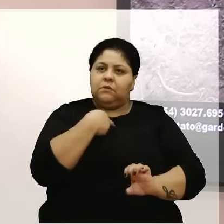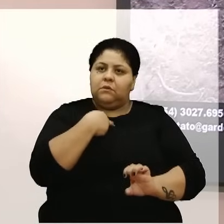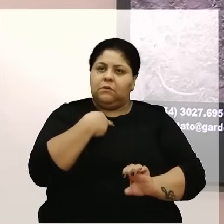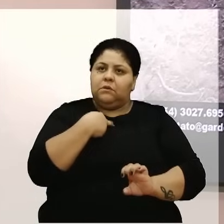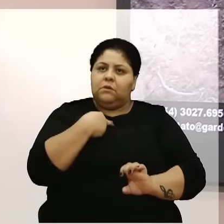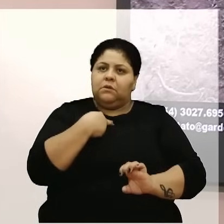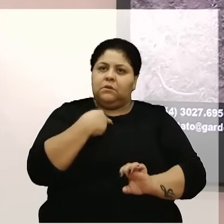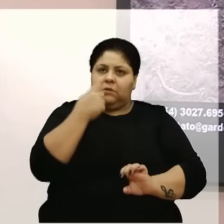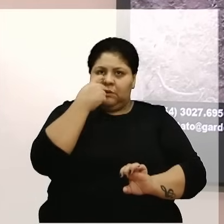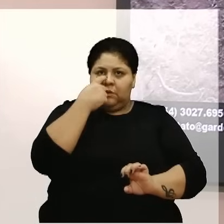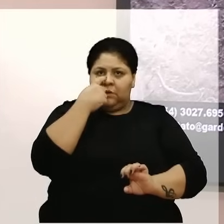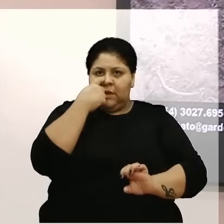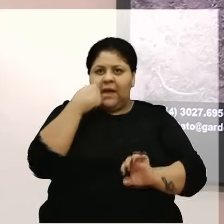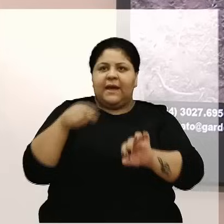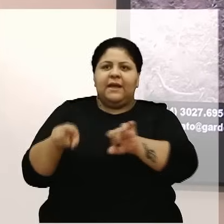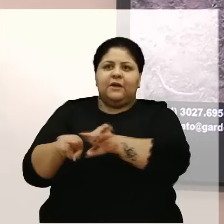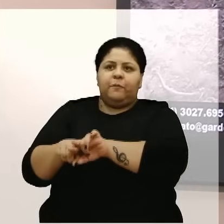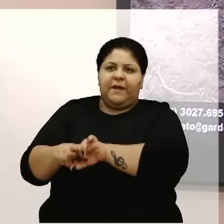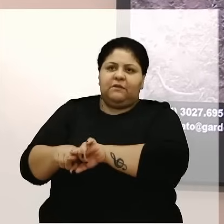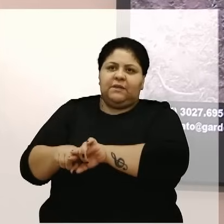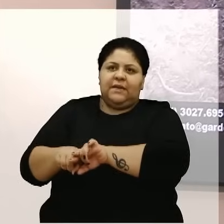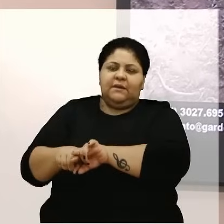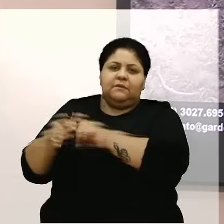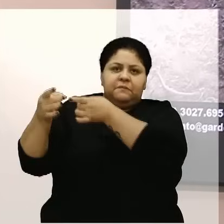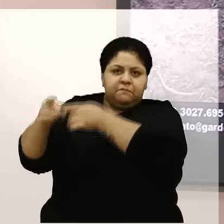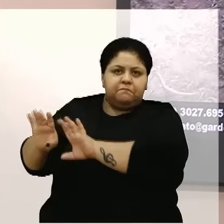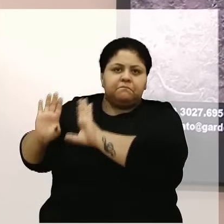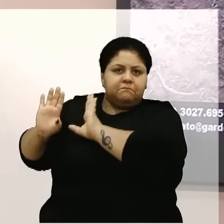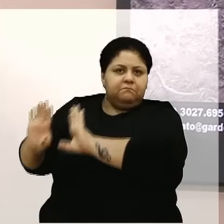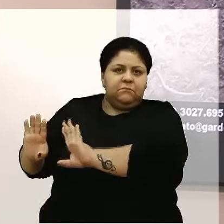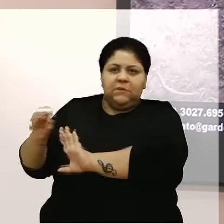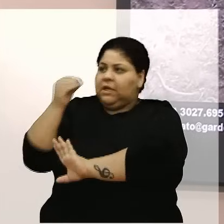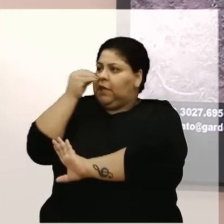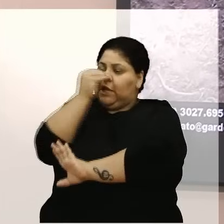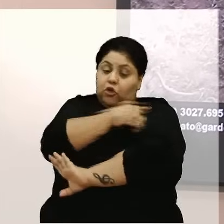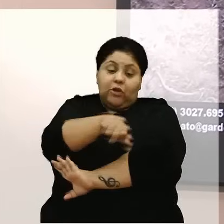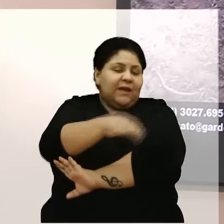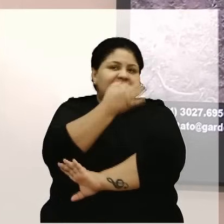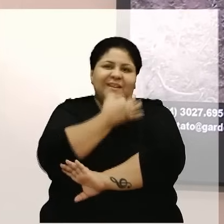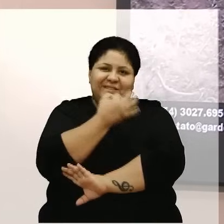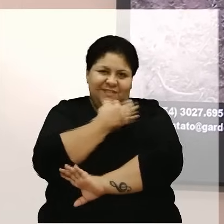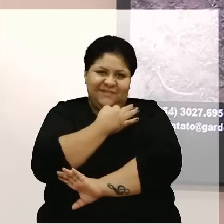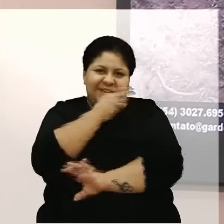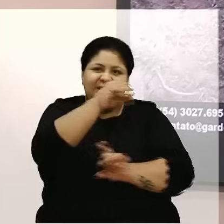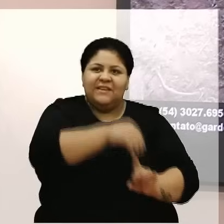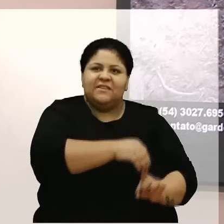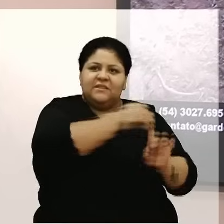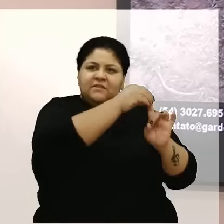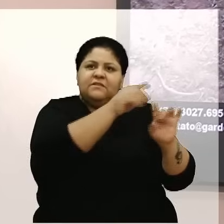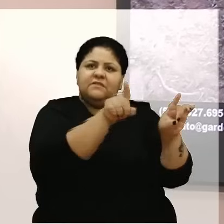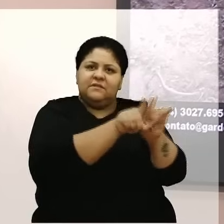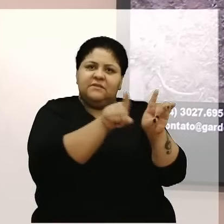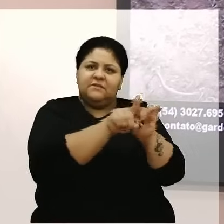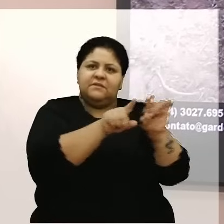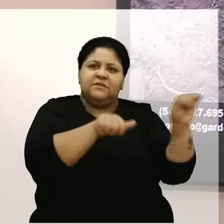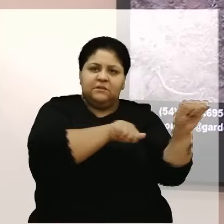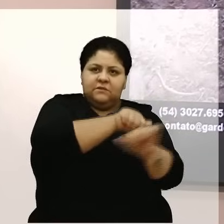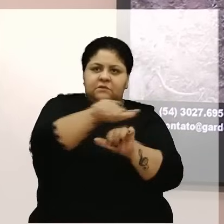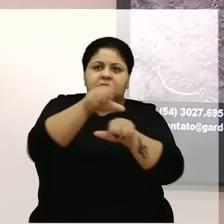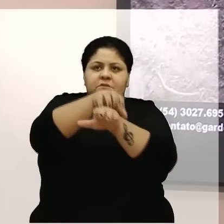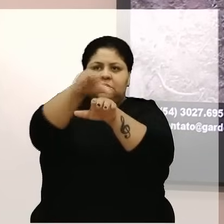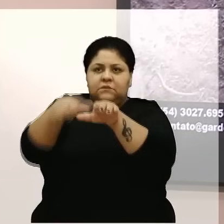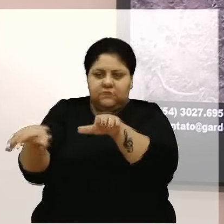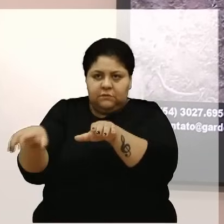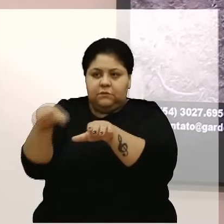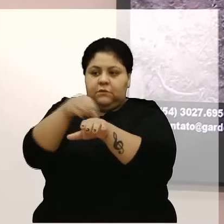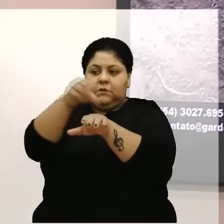Caxias e a Serra Gaúcha sem a Rota do Sol, porque hoje está sendo o nosso principal corredor humanitário para transporte de carga, transporte